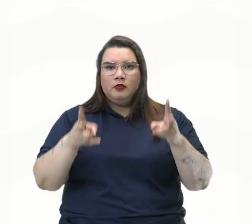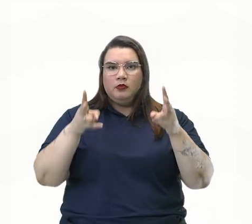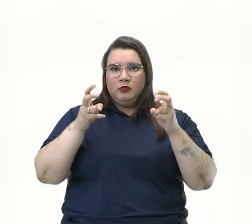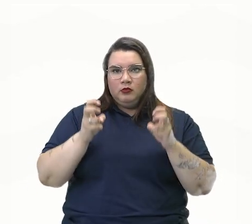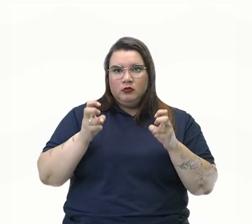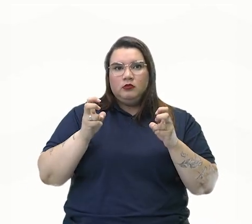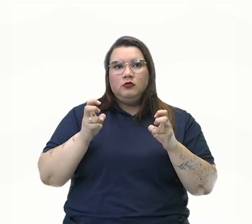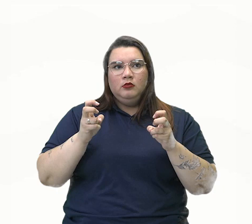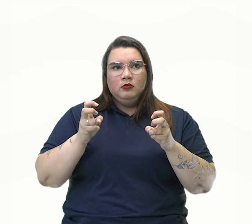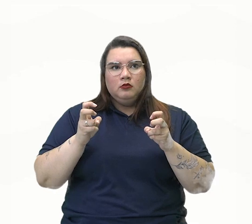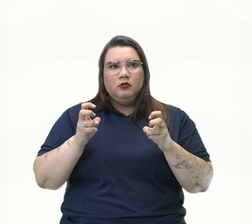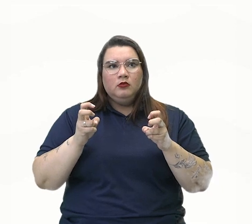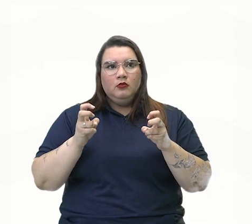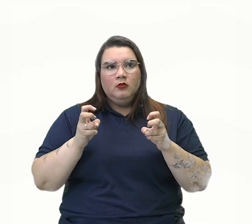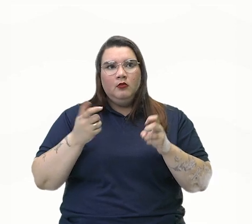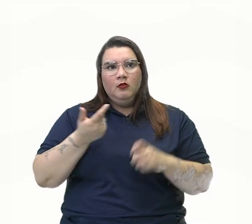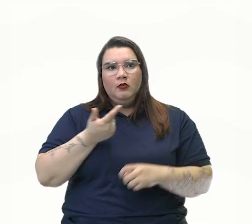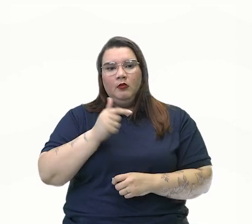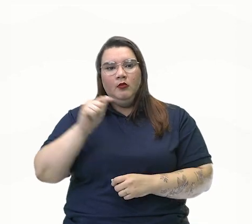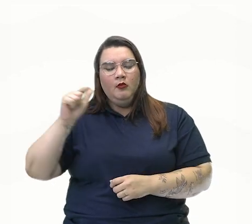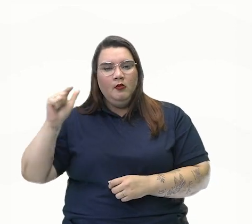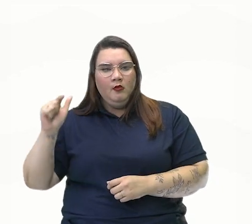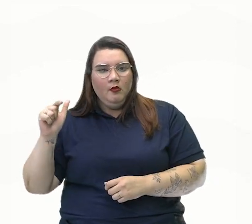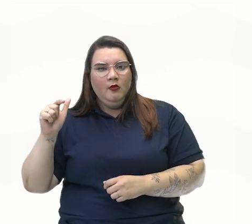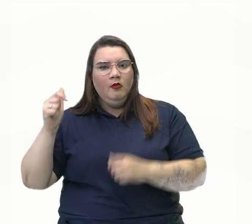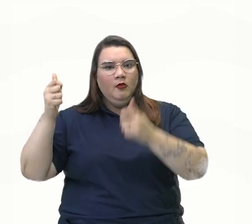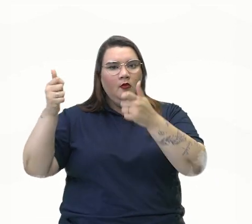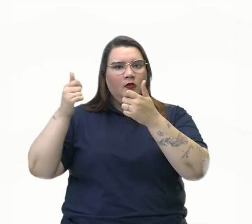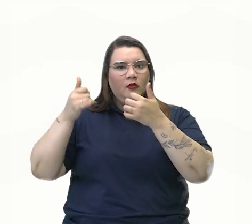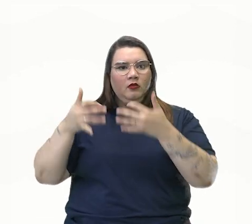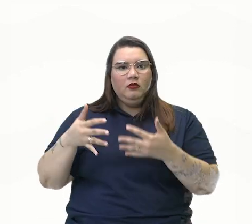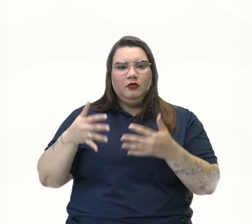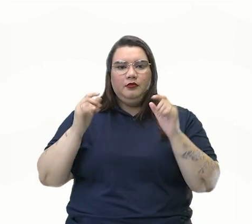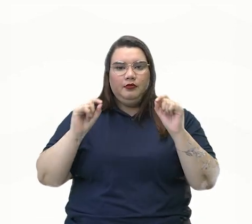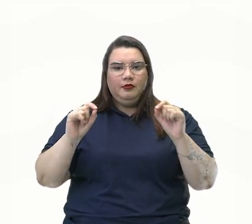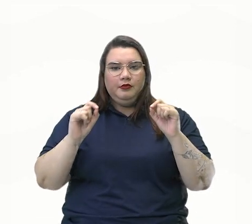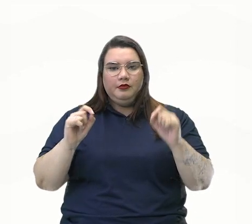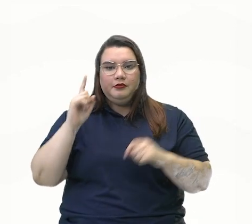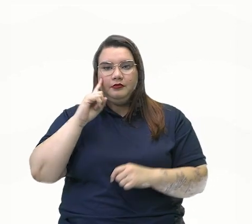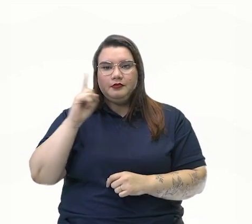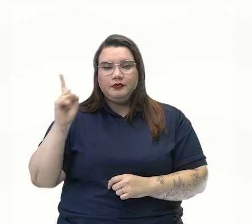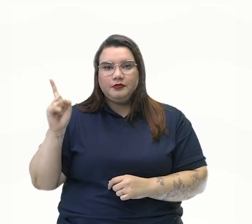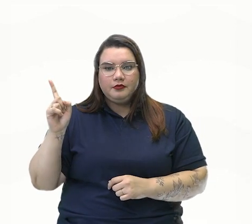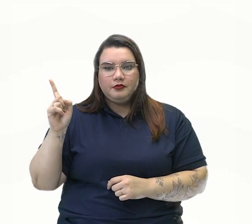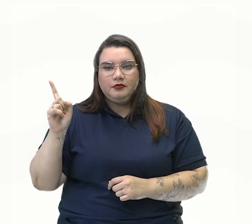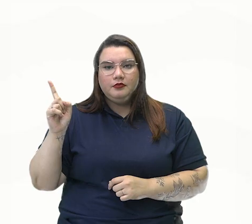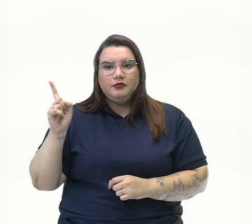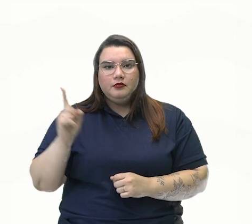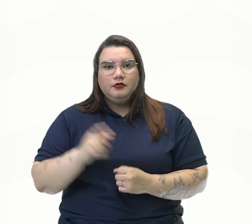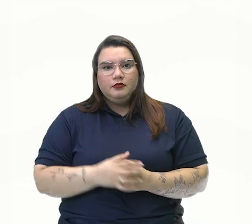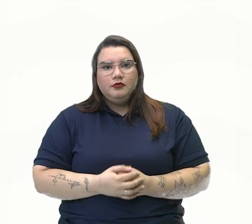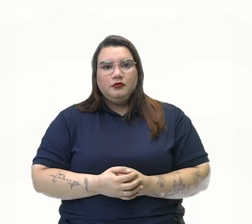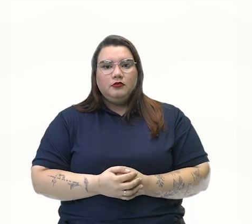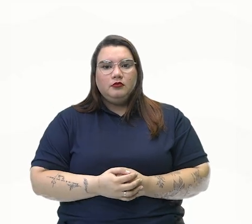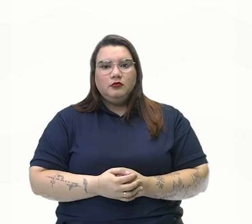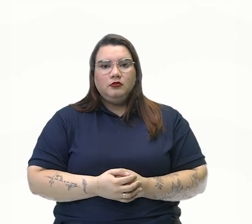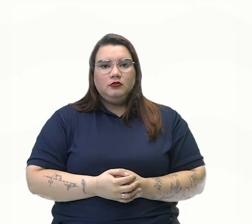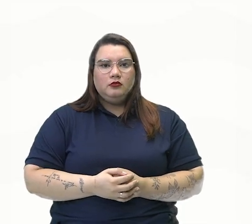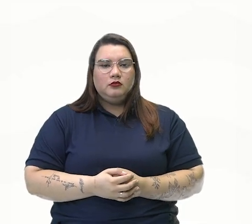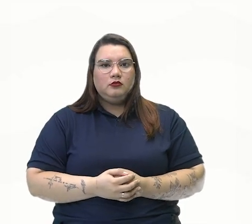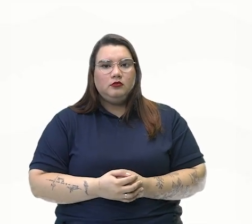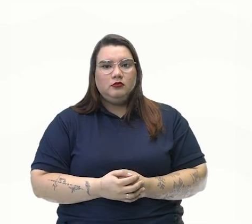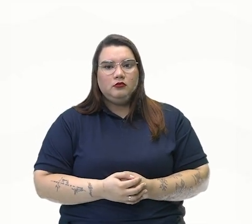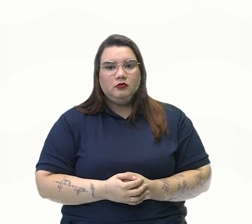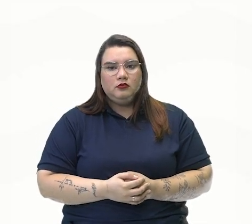Já perceberam? Que no outro cientista, ele colocou o quê? Vejam que ele disse que em